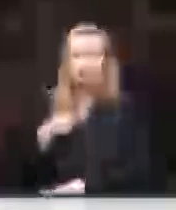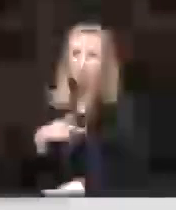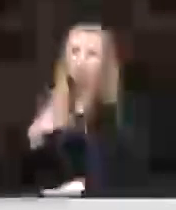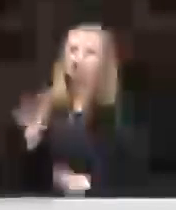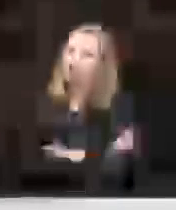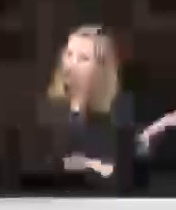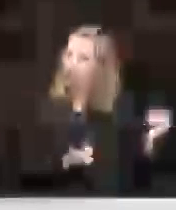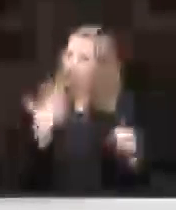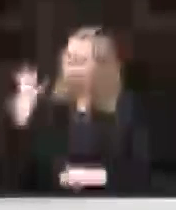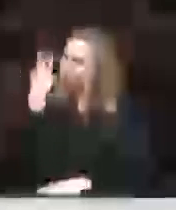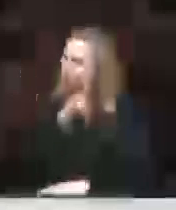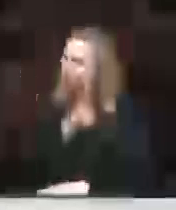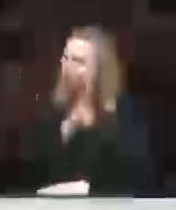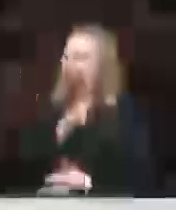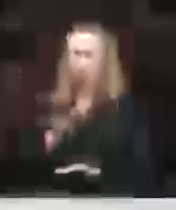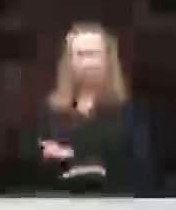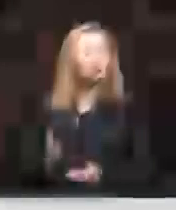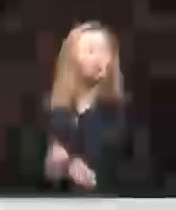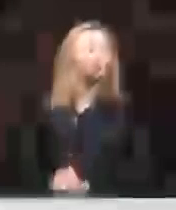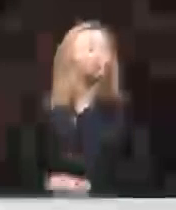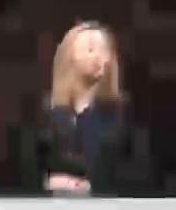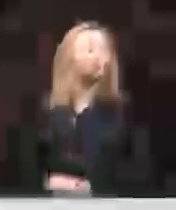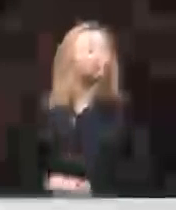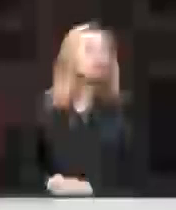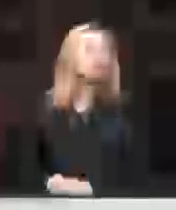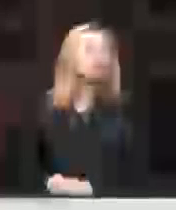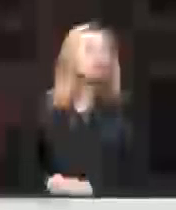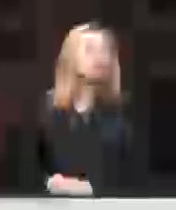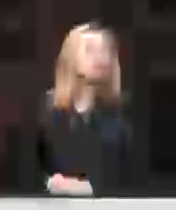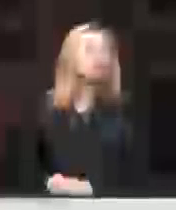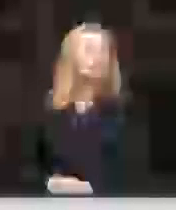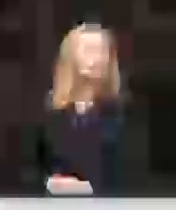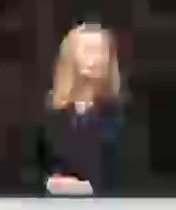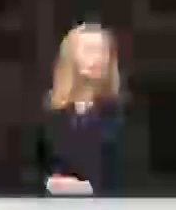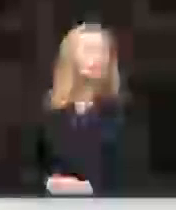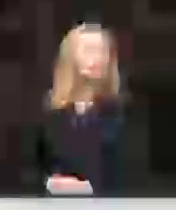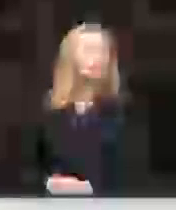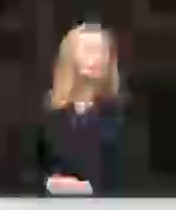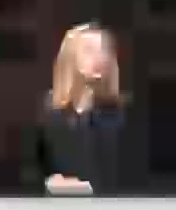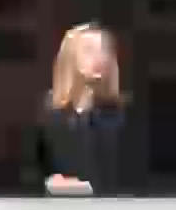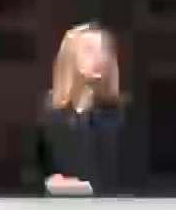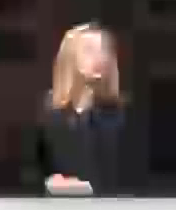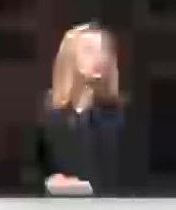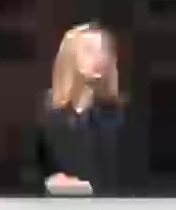bonitas, sem que isto possa ser considerado